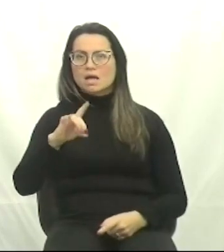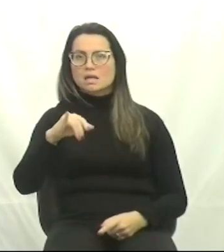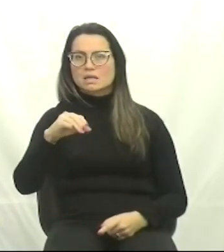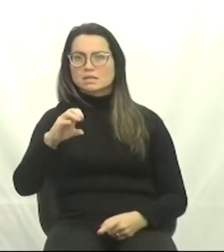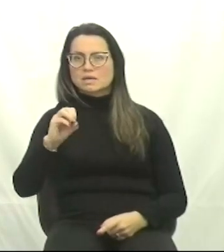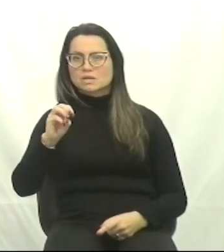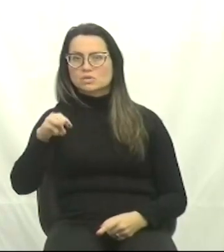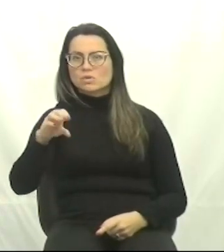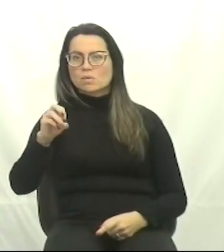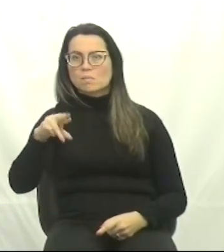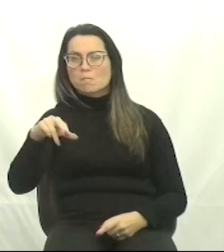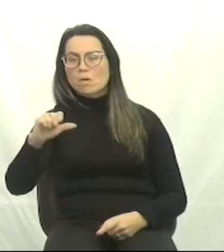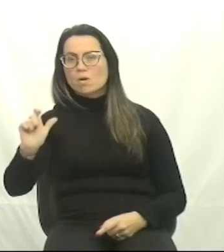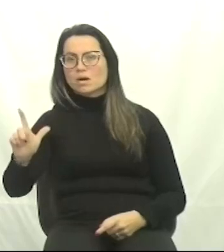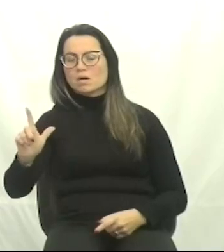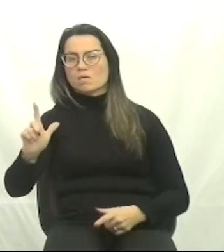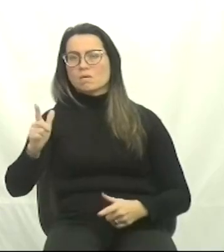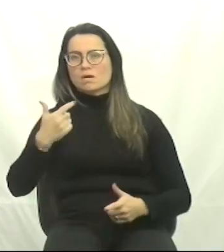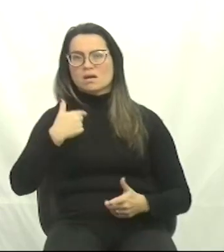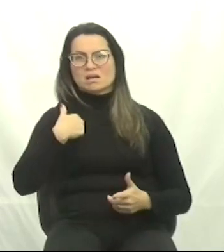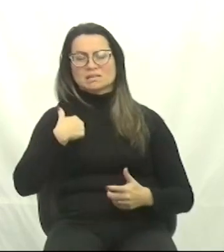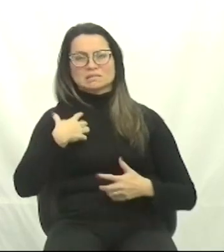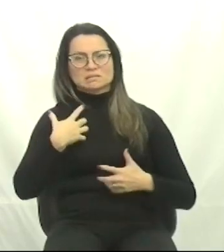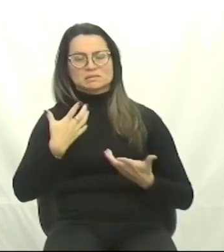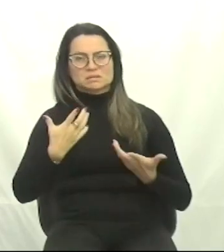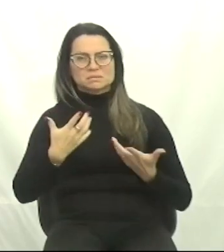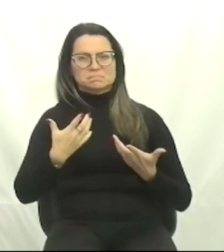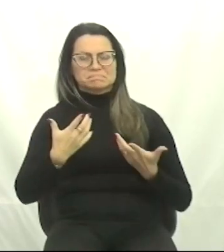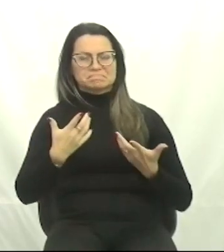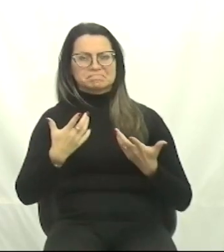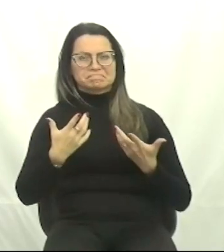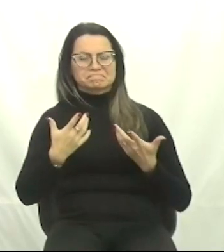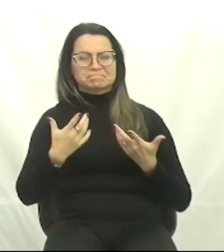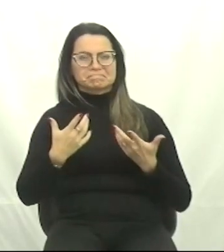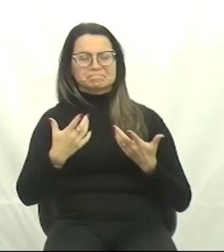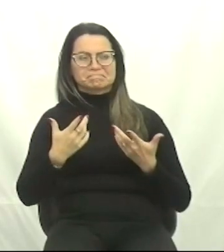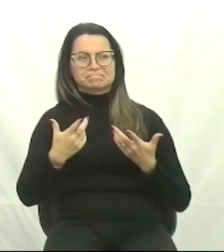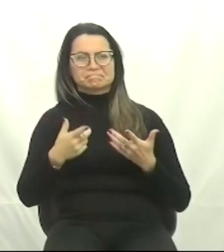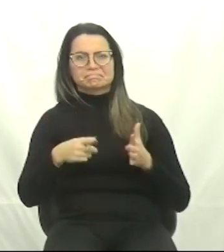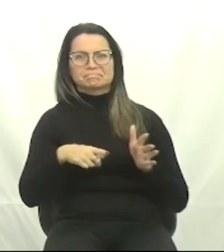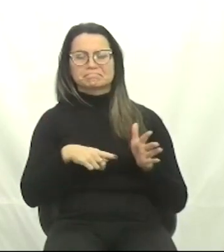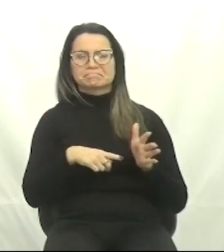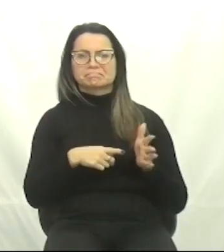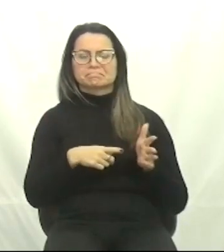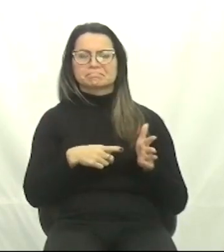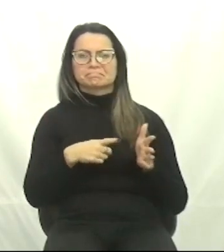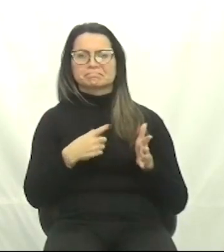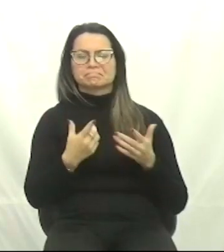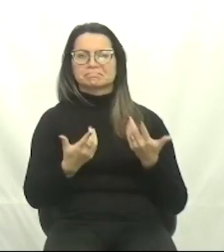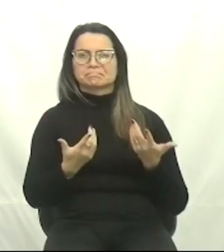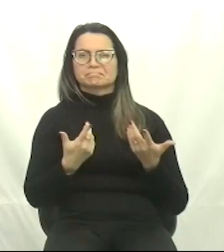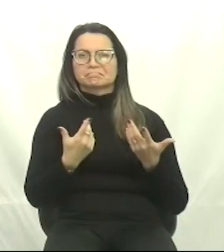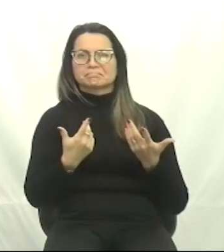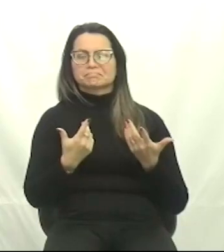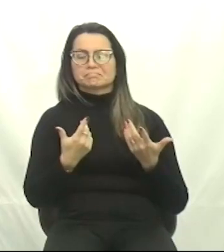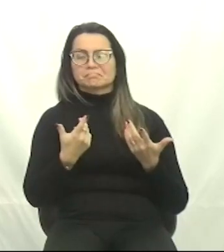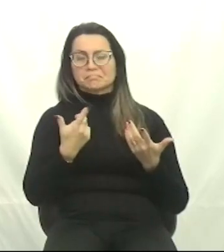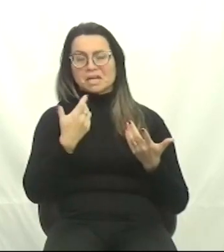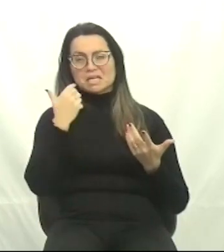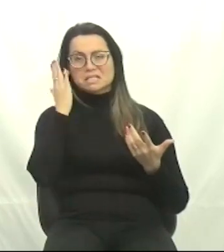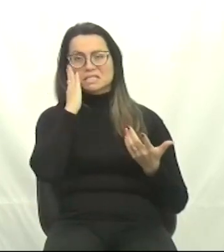estou muito intrigada e eu sei que o Ministério Público já está prestando atenção seriamente nos movimentos que a FME tem